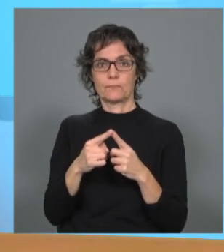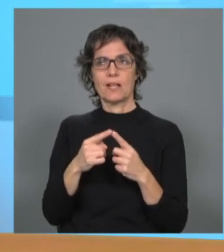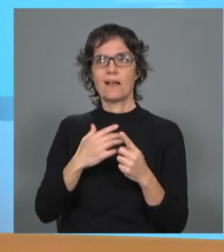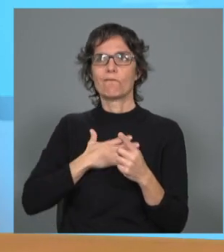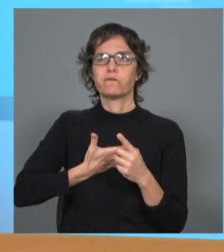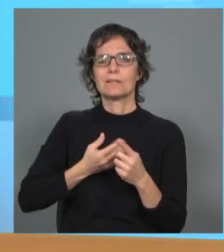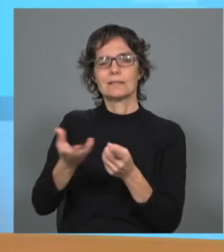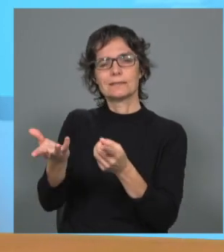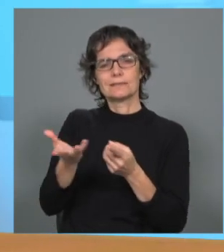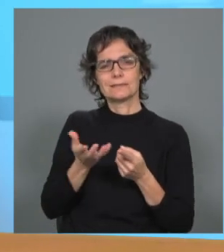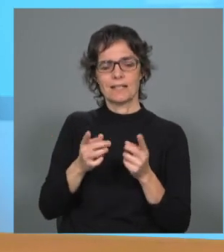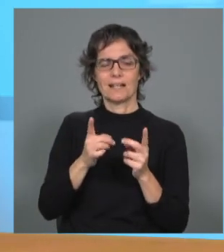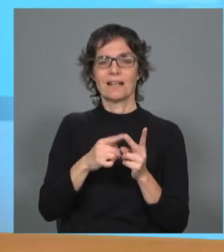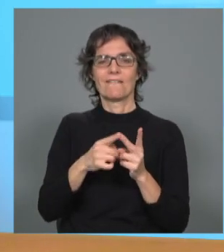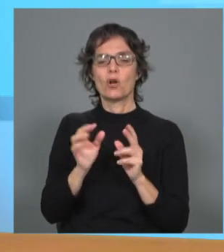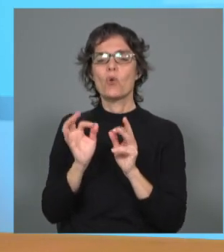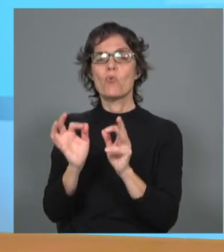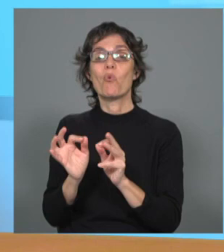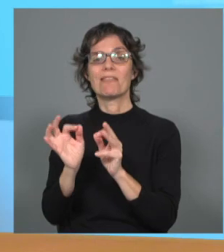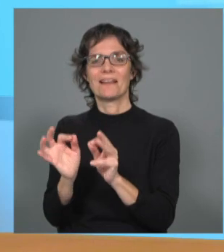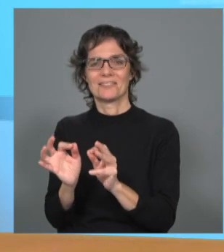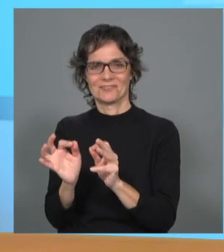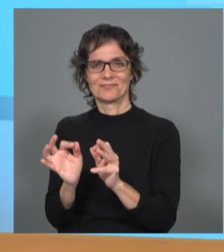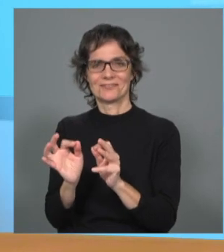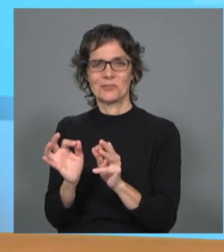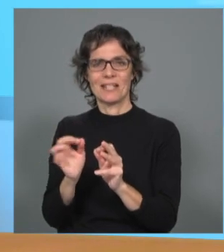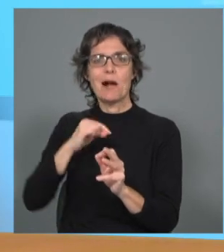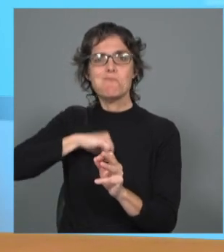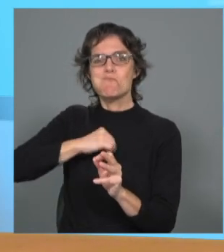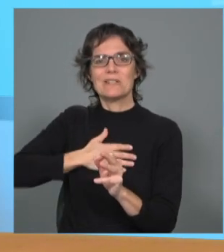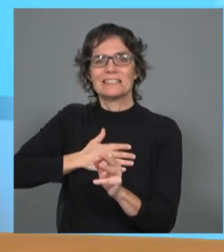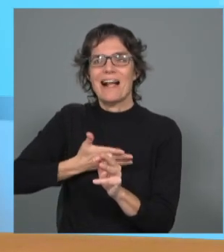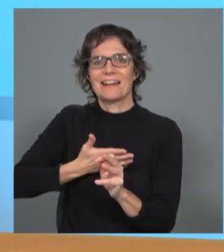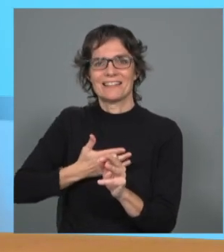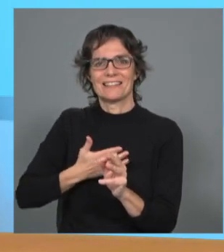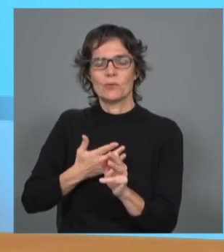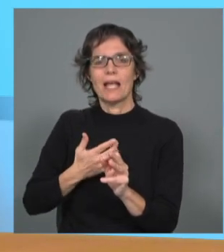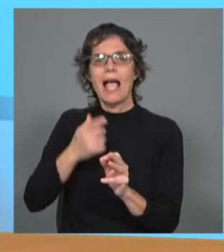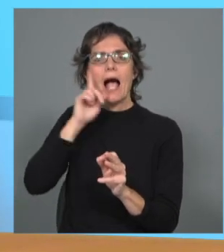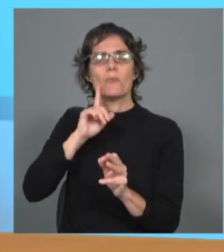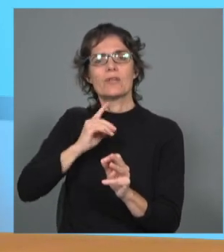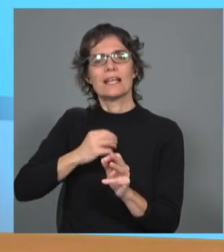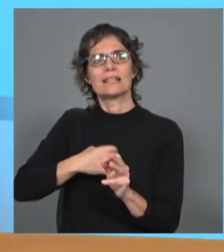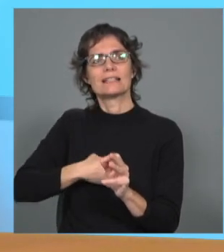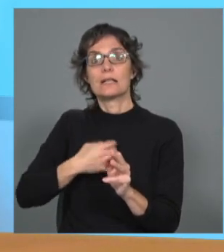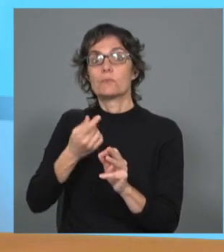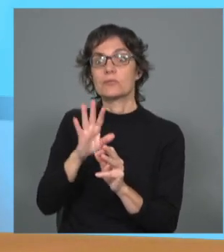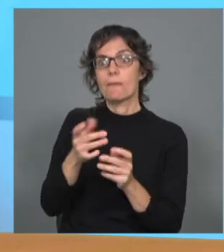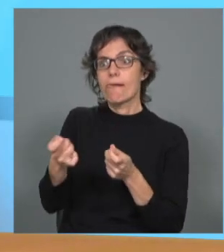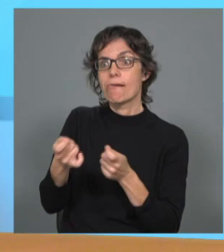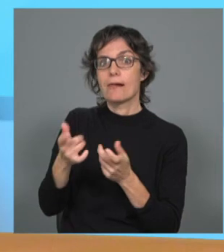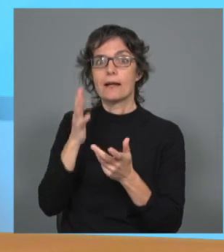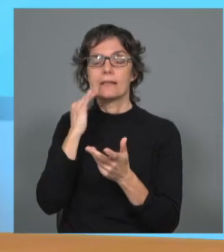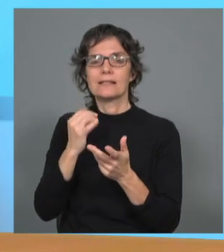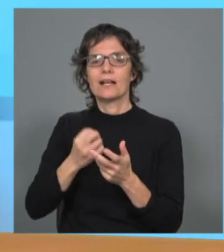acolhimento, do cuidado, que vem muito do instinto maternal, da própria doação, a mediação de conflitos, conseguir perdoar,